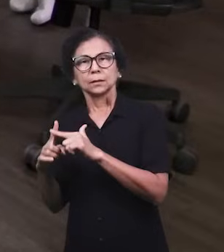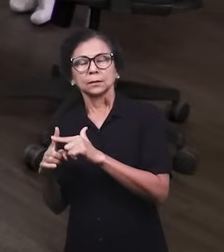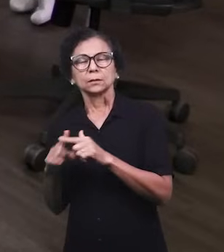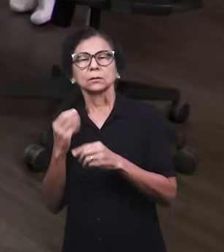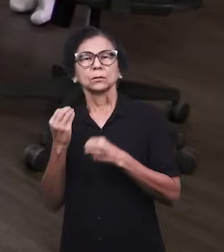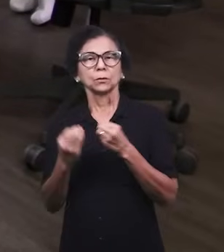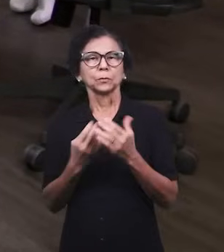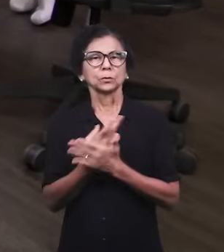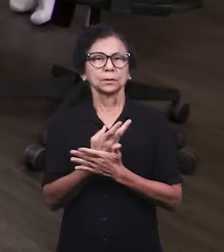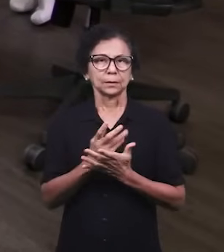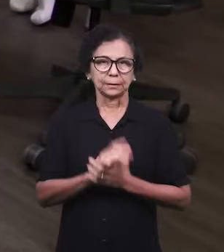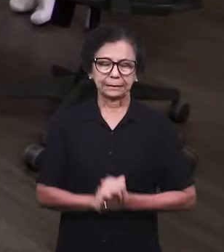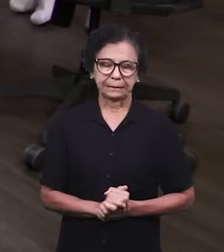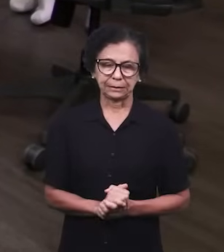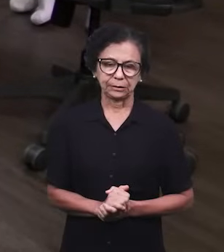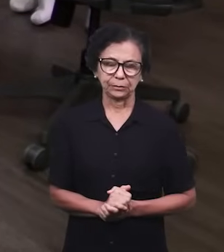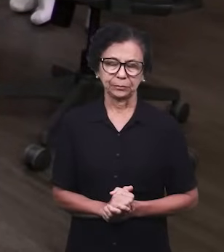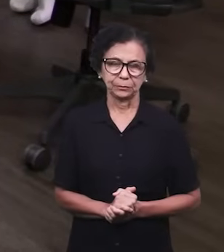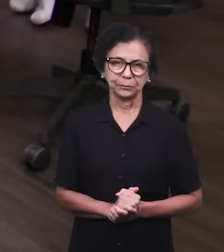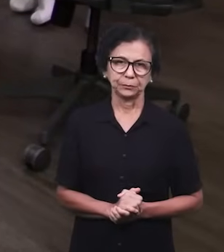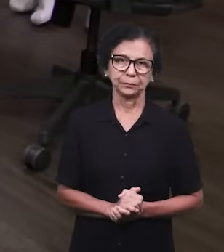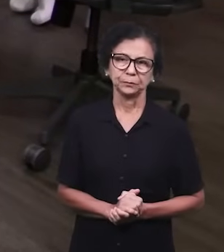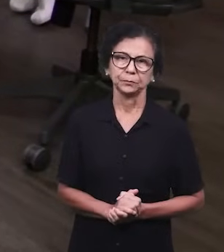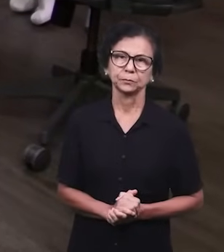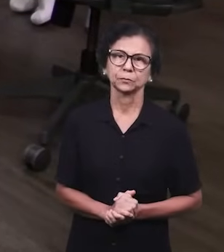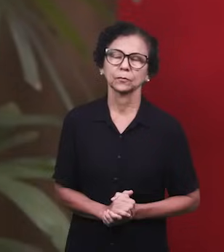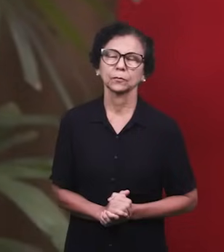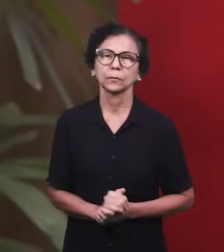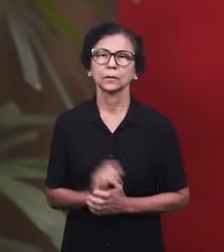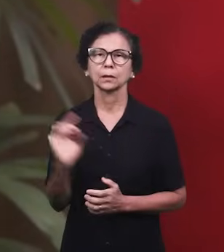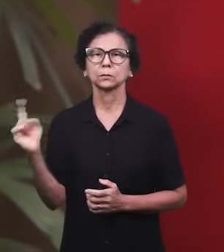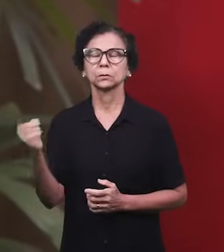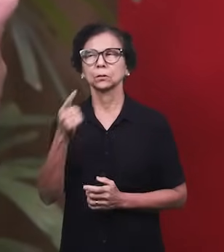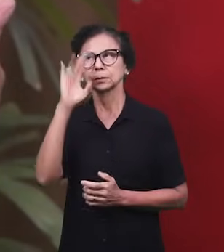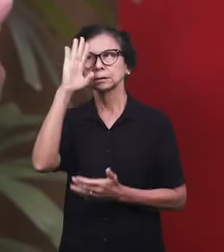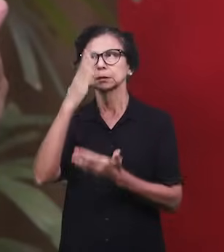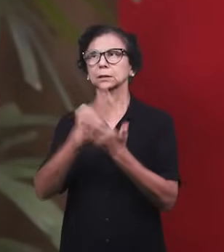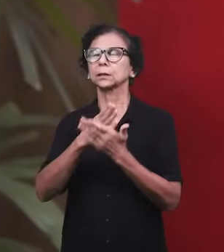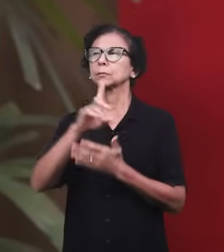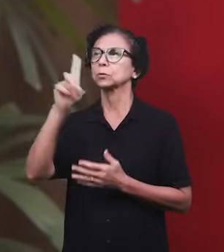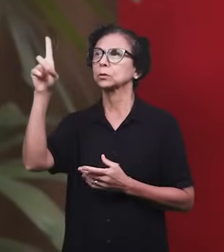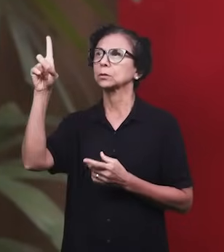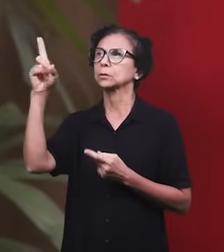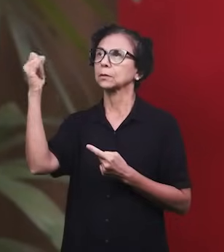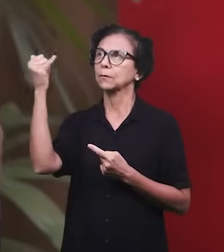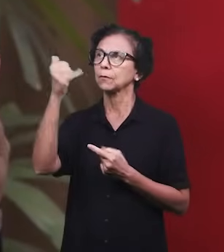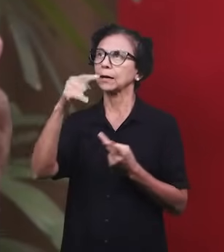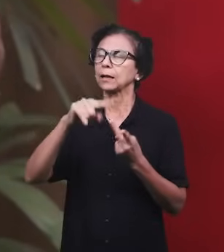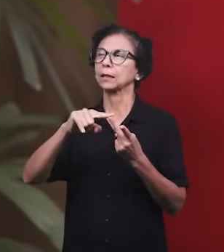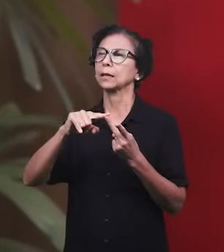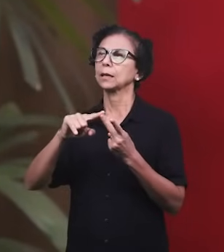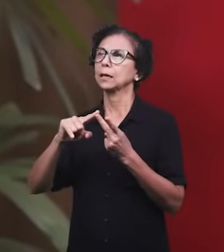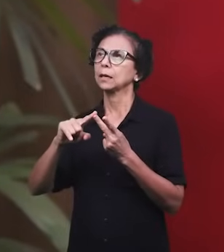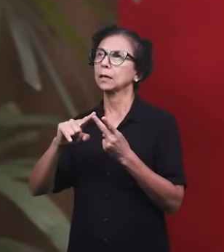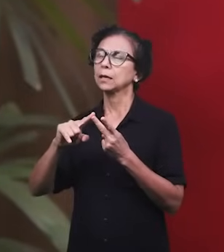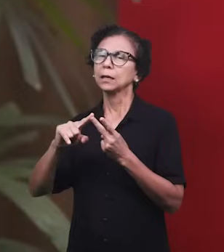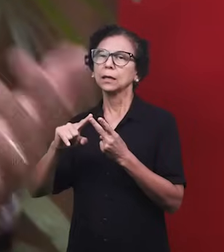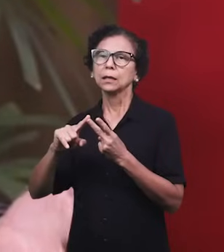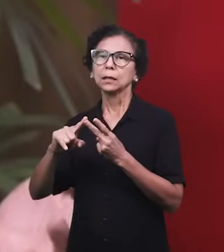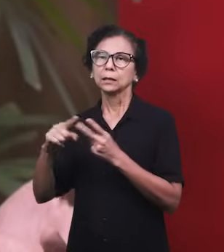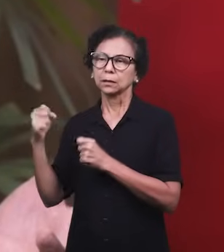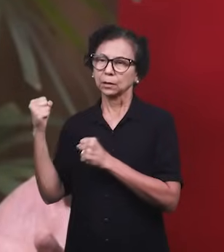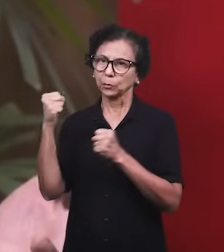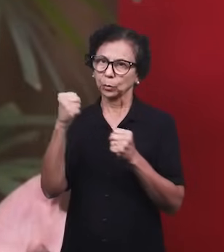bem, nós na obra do Senhor, nós cremos num Deus que fala, num Deus que opera, um Deus que salva e um